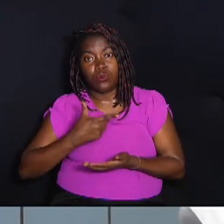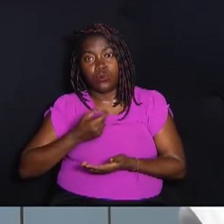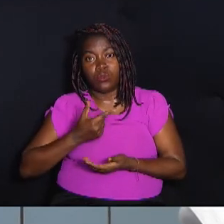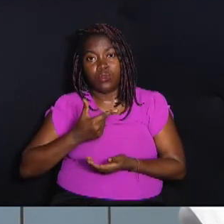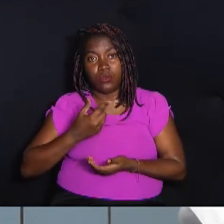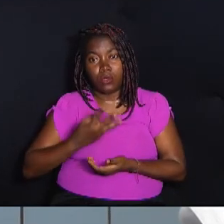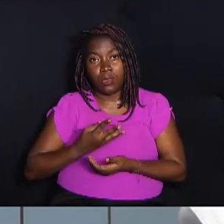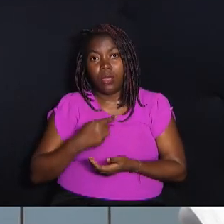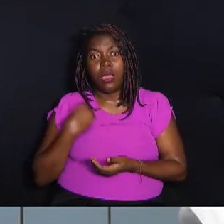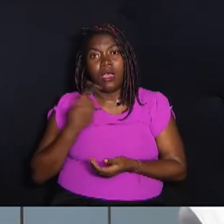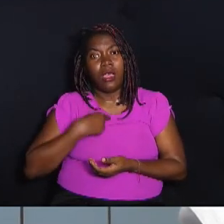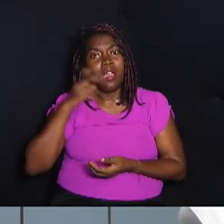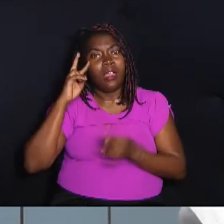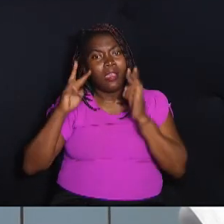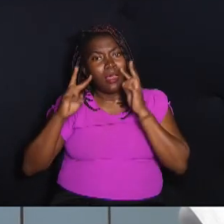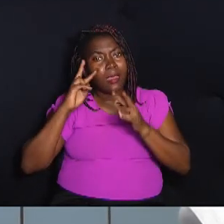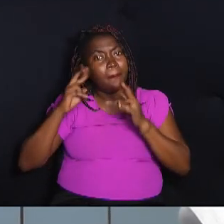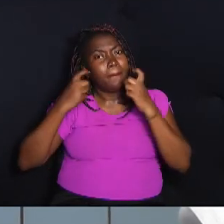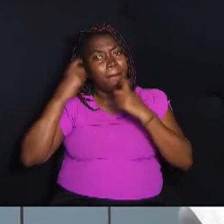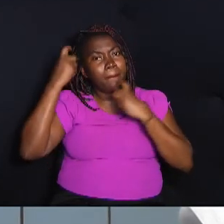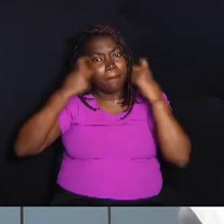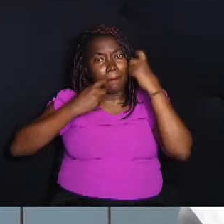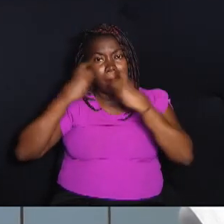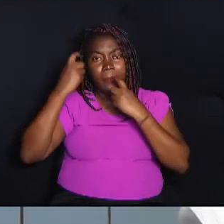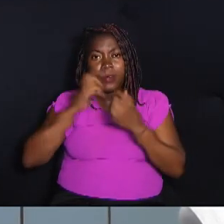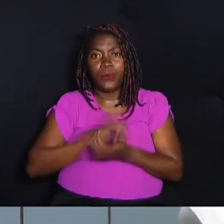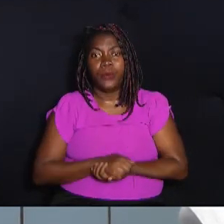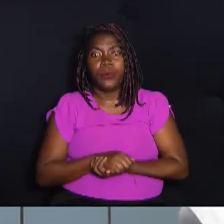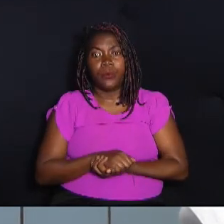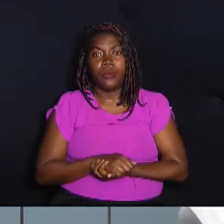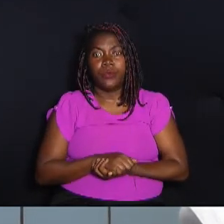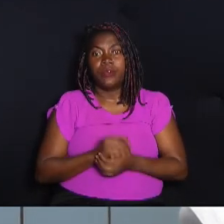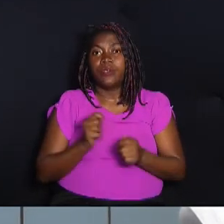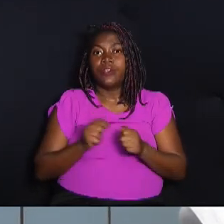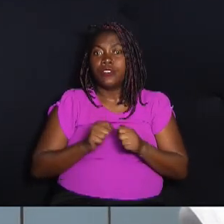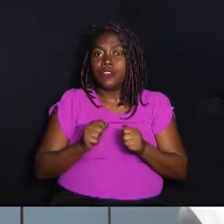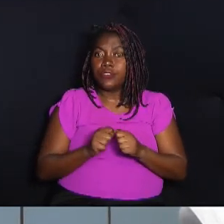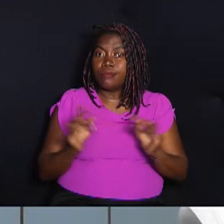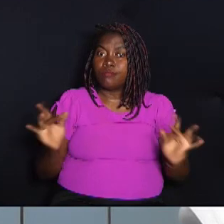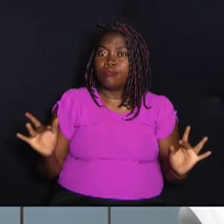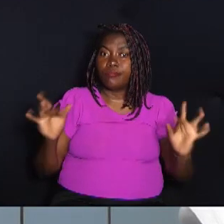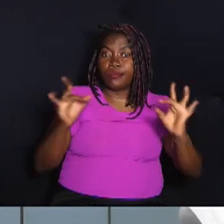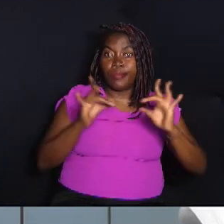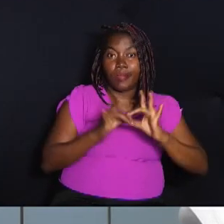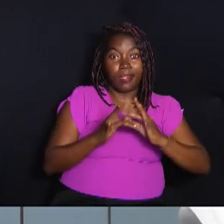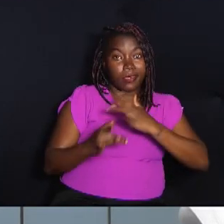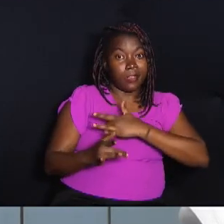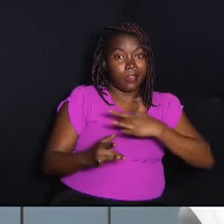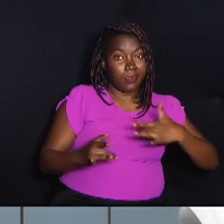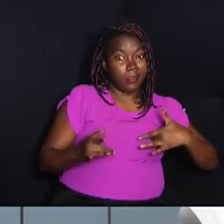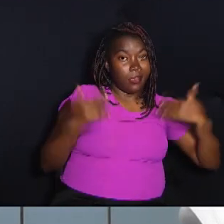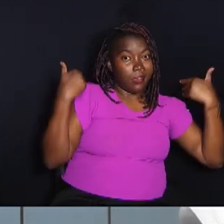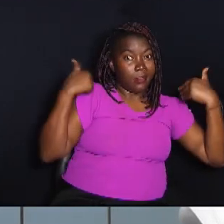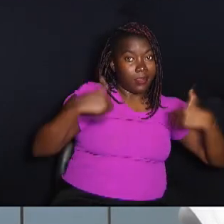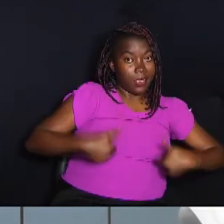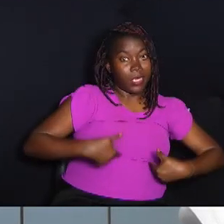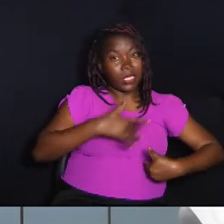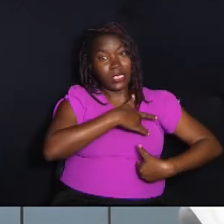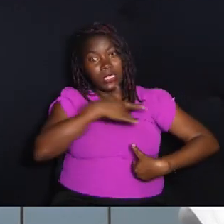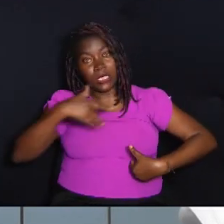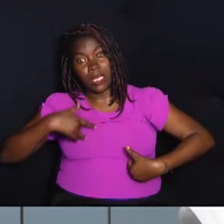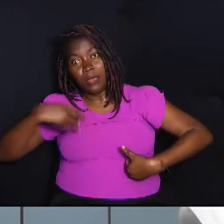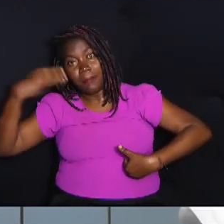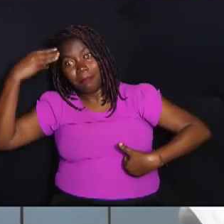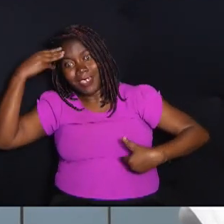e a gente via preocupação, real preocupação de fazer esse link entre saúde física e saúde mental para que a gente tenha